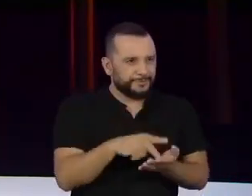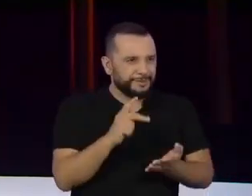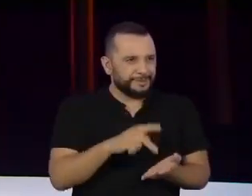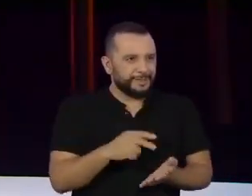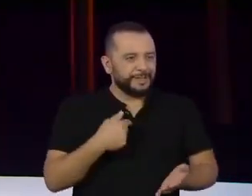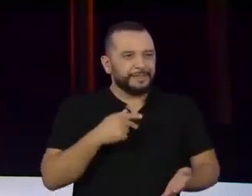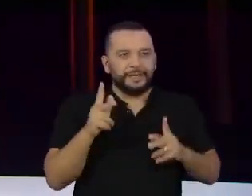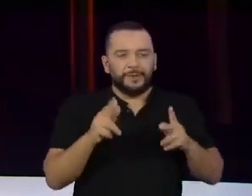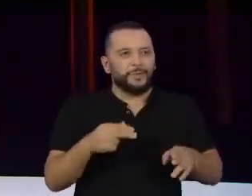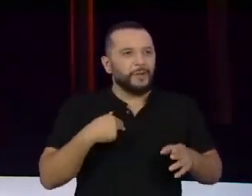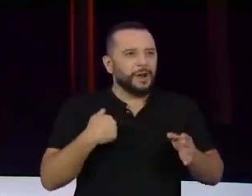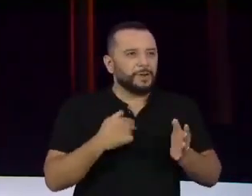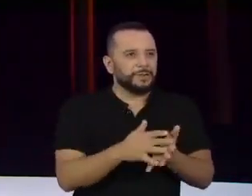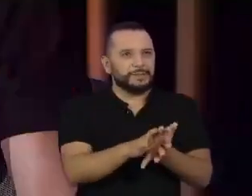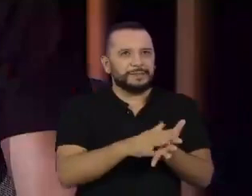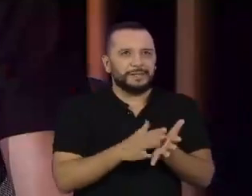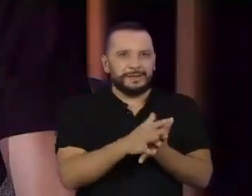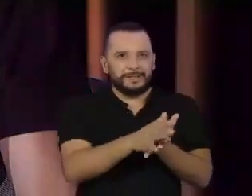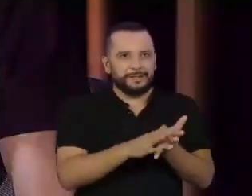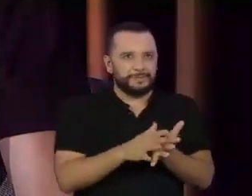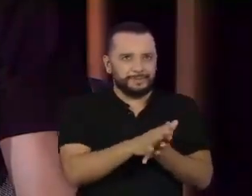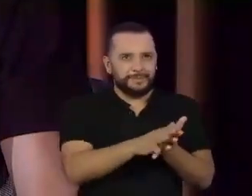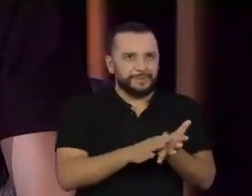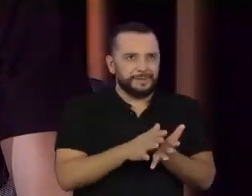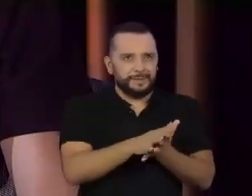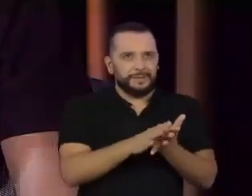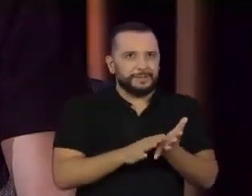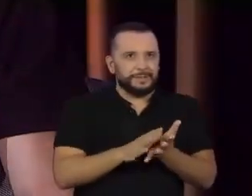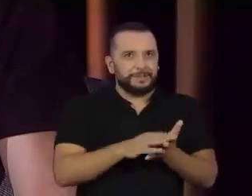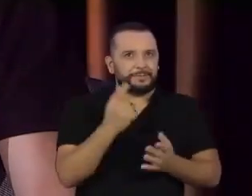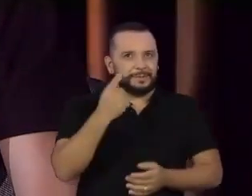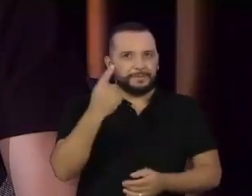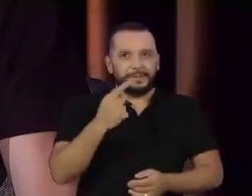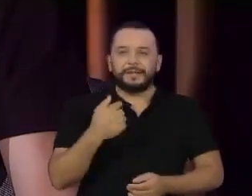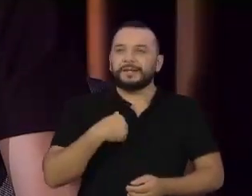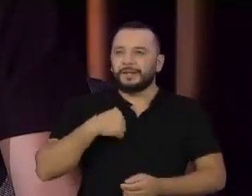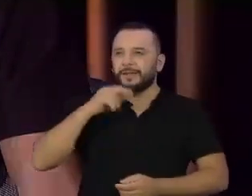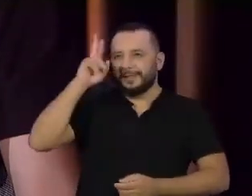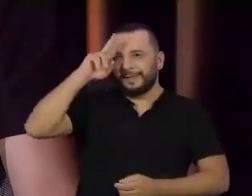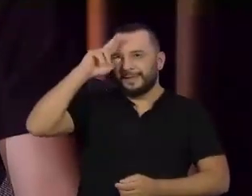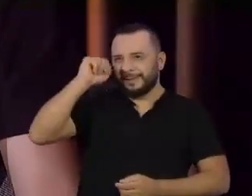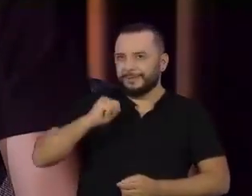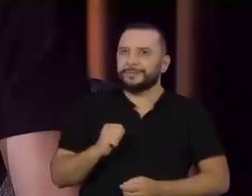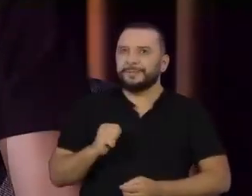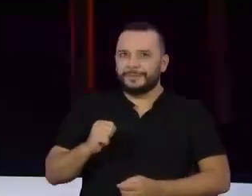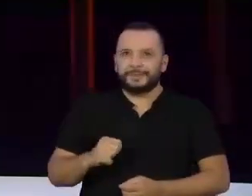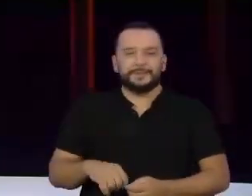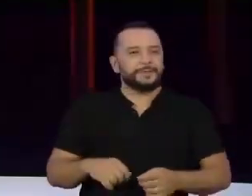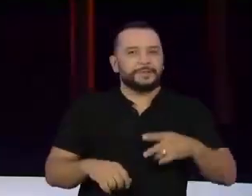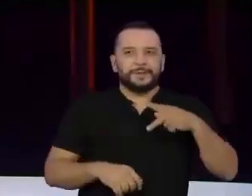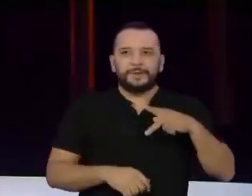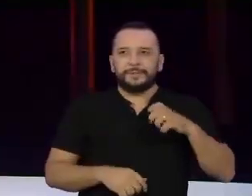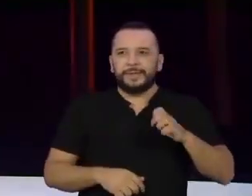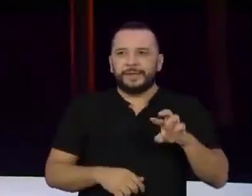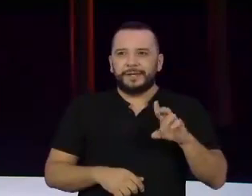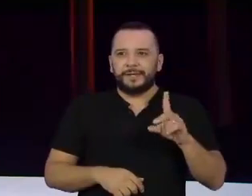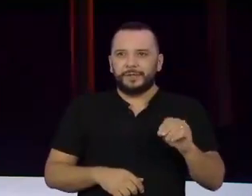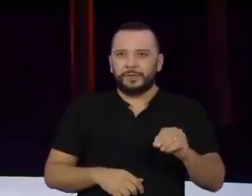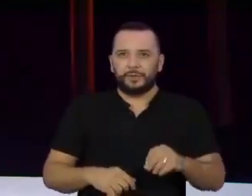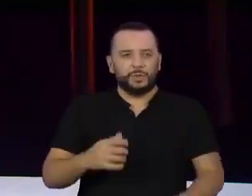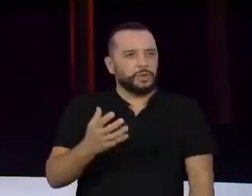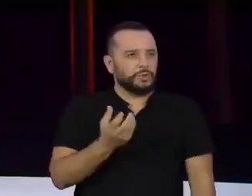Samba de Primeira, não sei se você viu isso. Eu lembro, esse nome toca alguma coisa. Perlingeiro, o cara que fala aquela